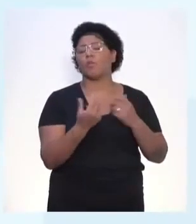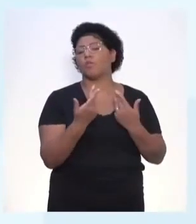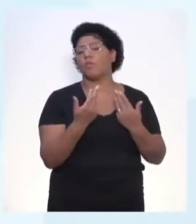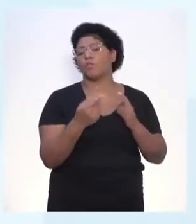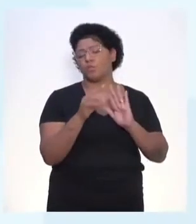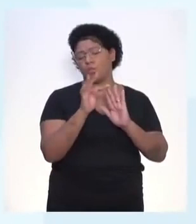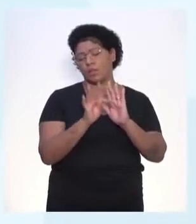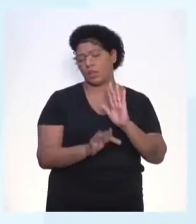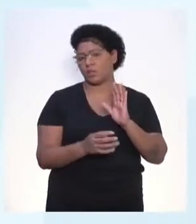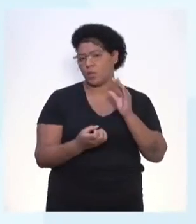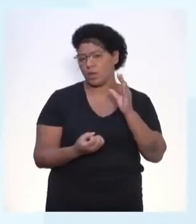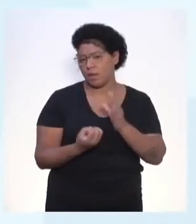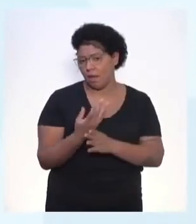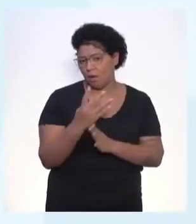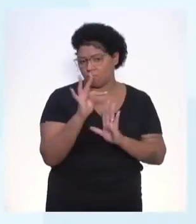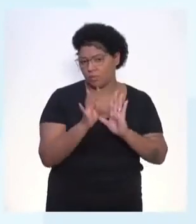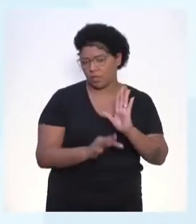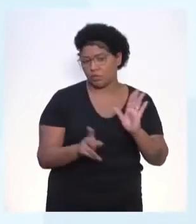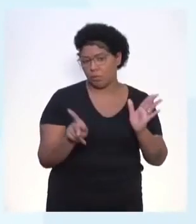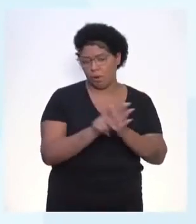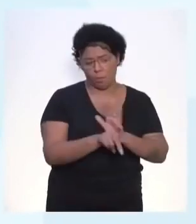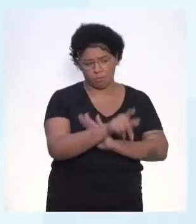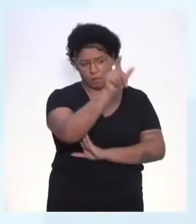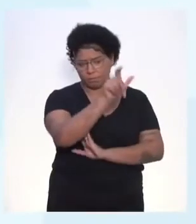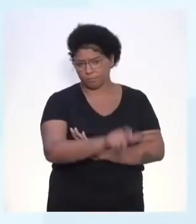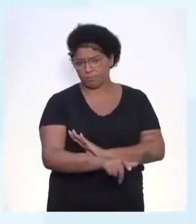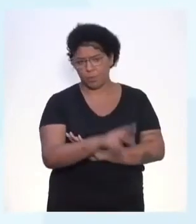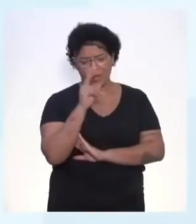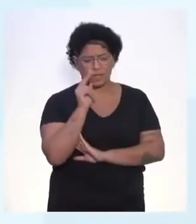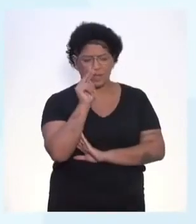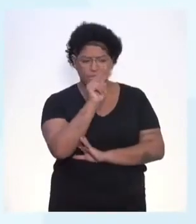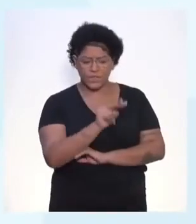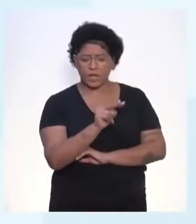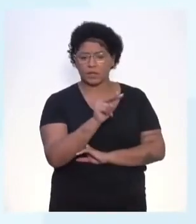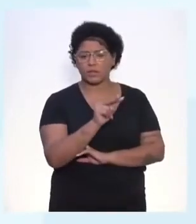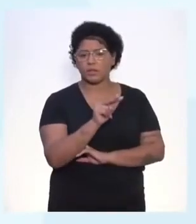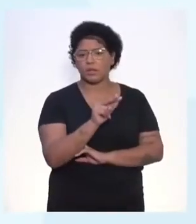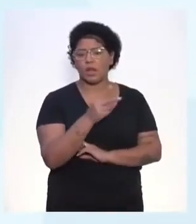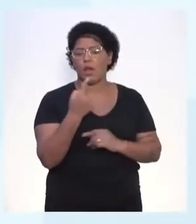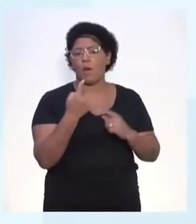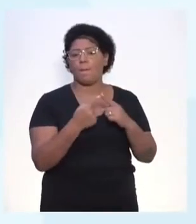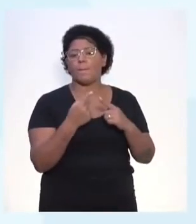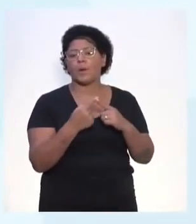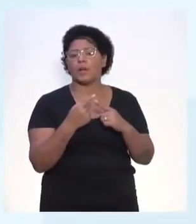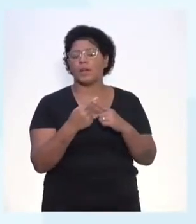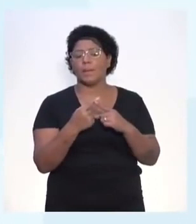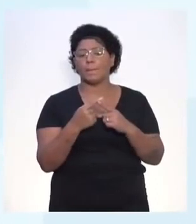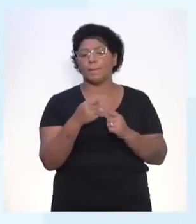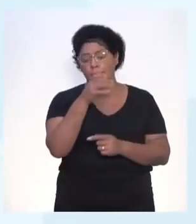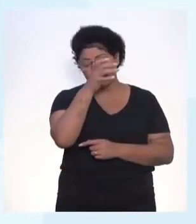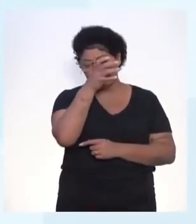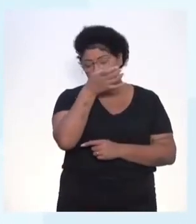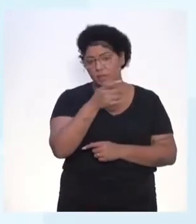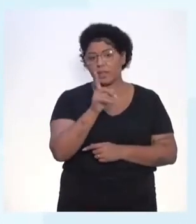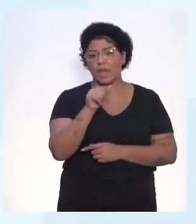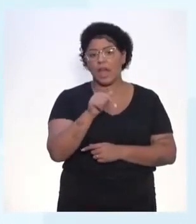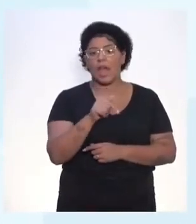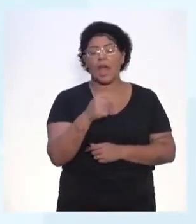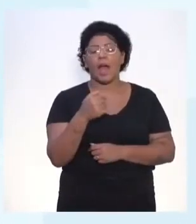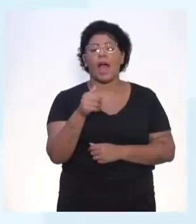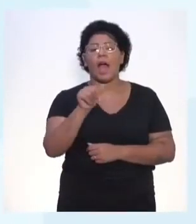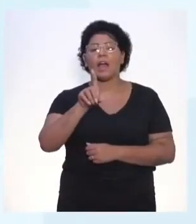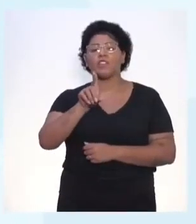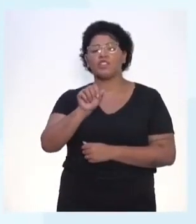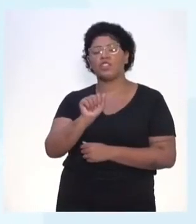ser objeto, mesmo que não o veja ou o conheça. As palavras que têm essa função de caracterizar seres objetos chamamos de adjetivos.